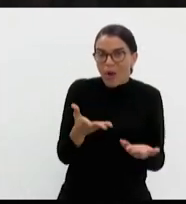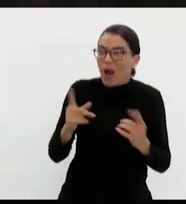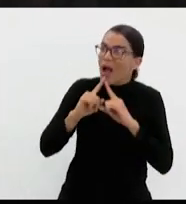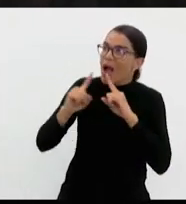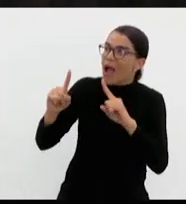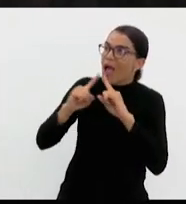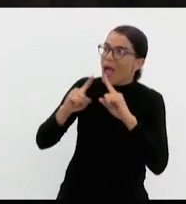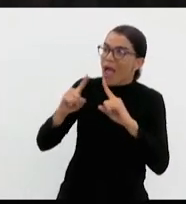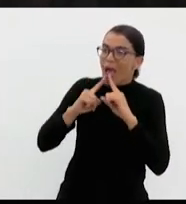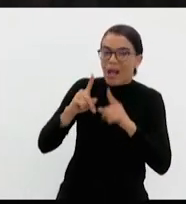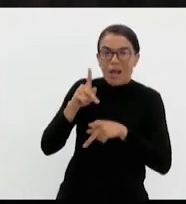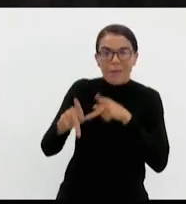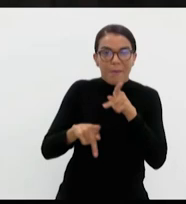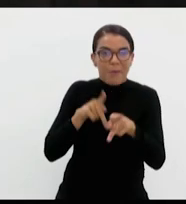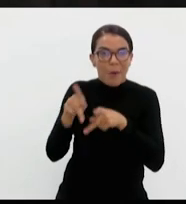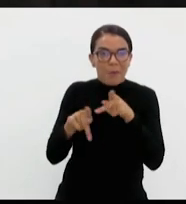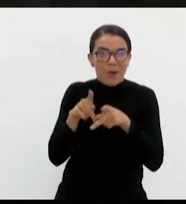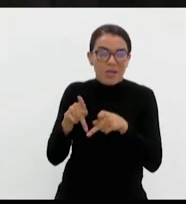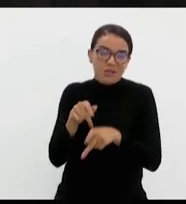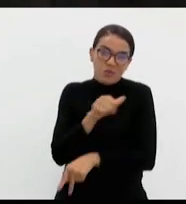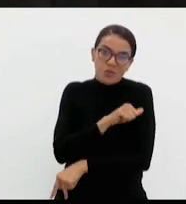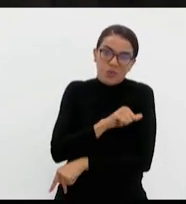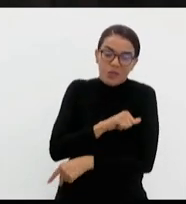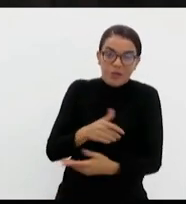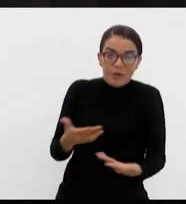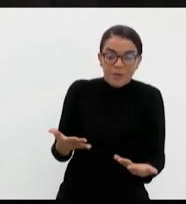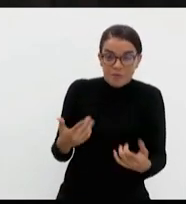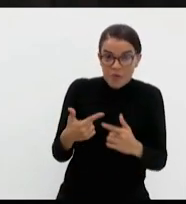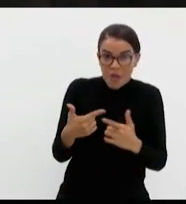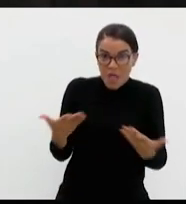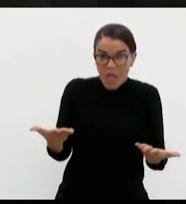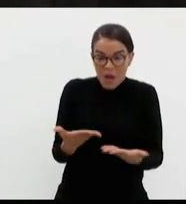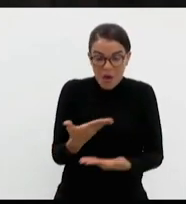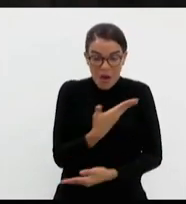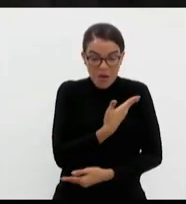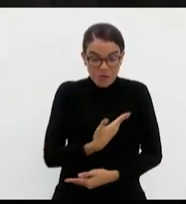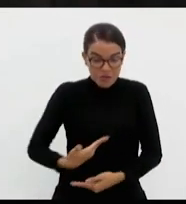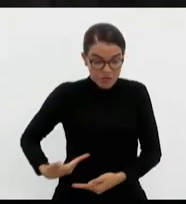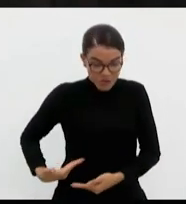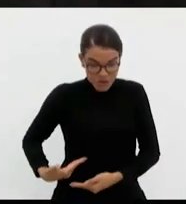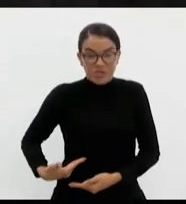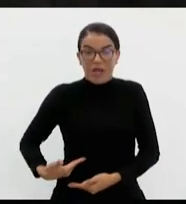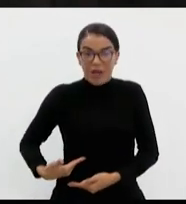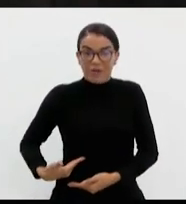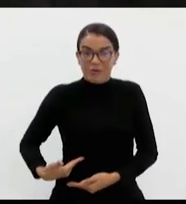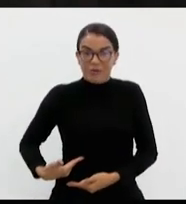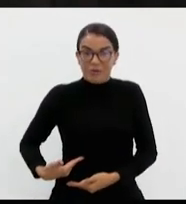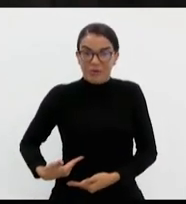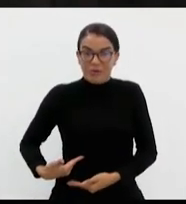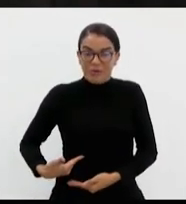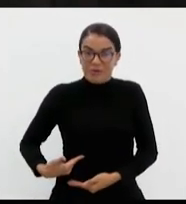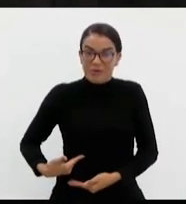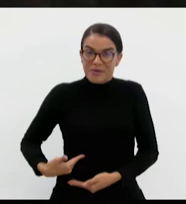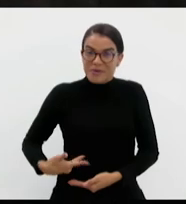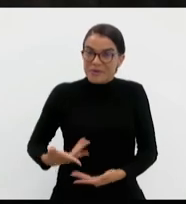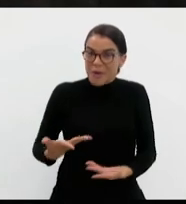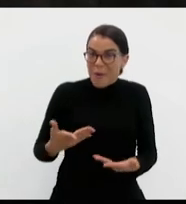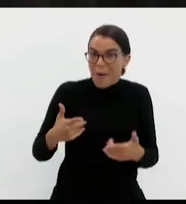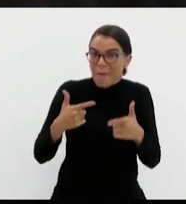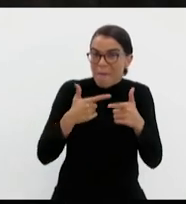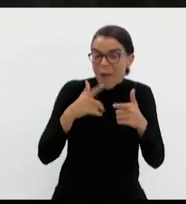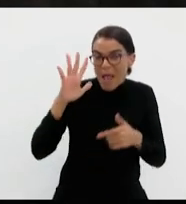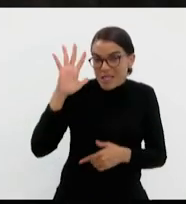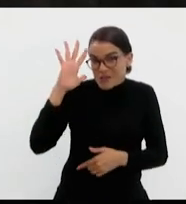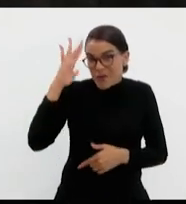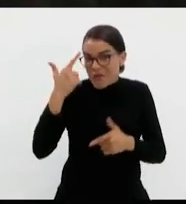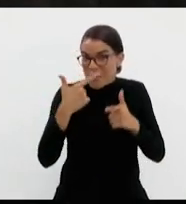para a população fluminense. Porque quando ela quer que o governo do Estado supra as deficiências de